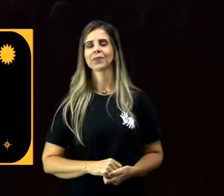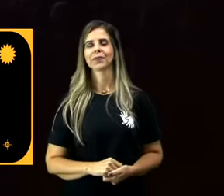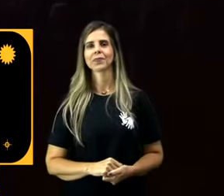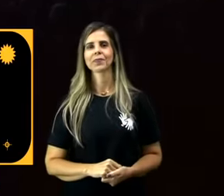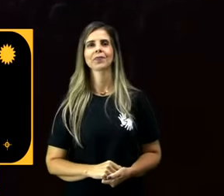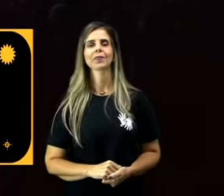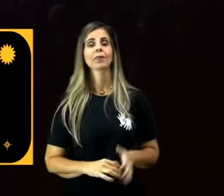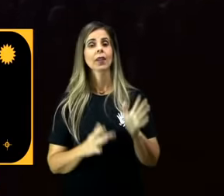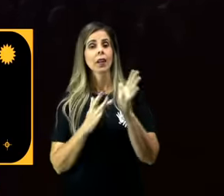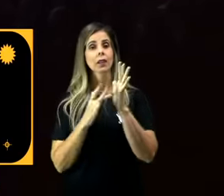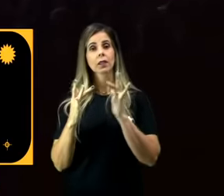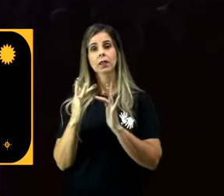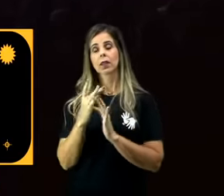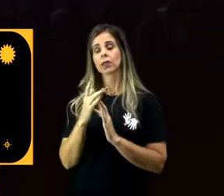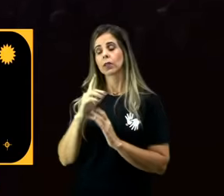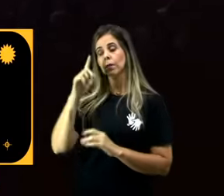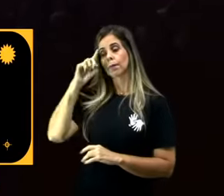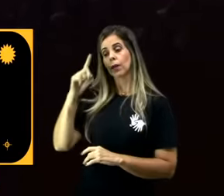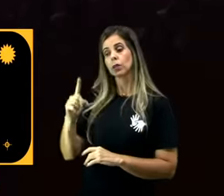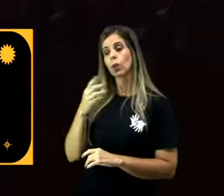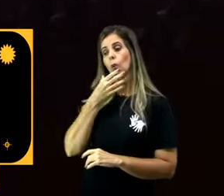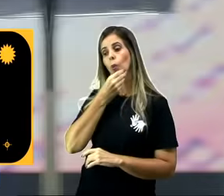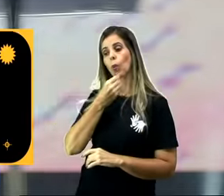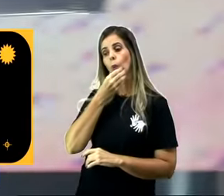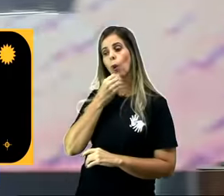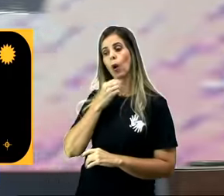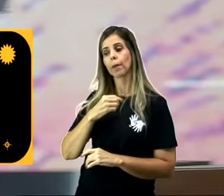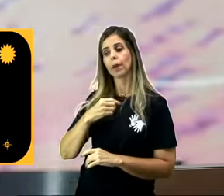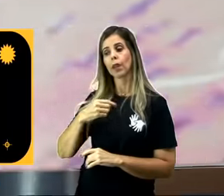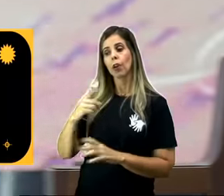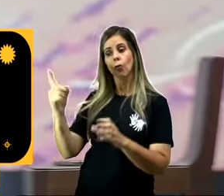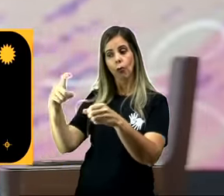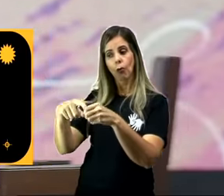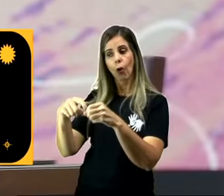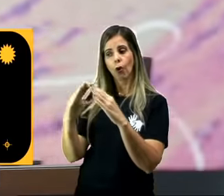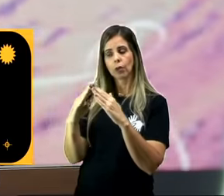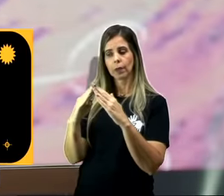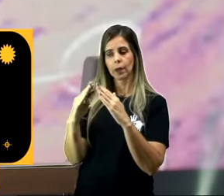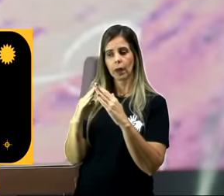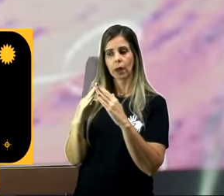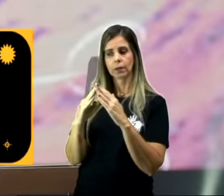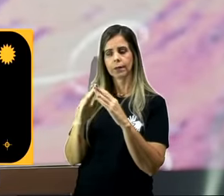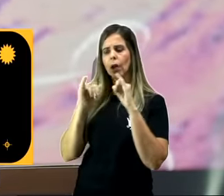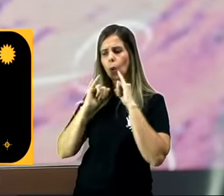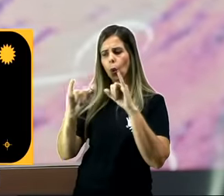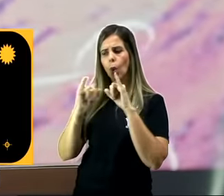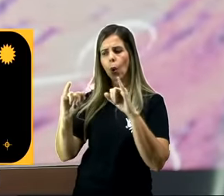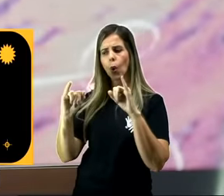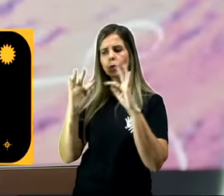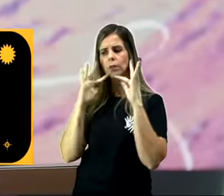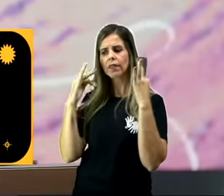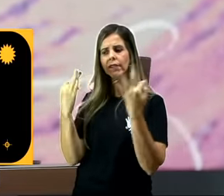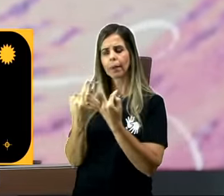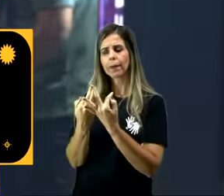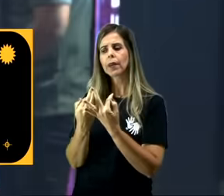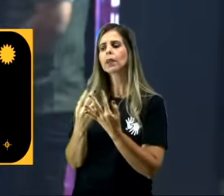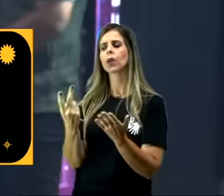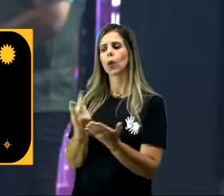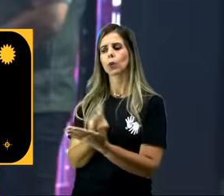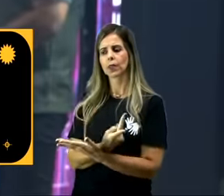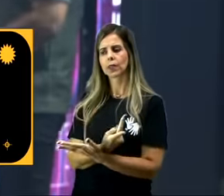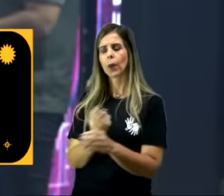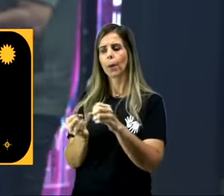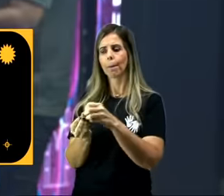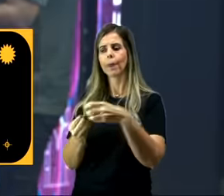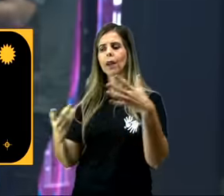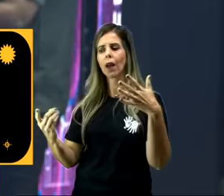Jesus está dizendo: vai para casa, conta para tua família o que é que eu fiz, diz para eles, fala como a misericórdia